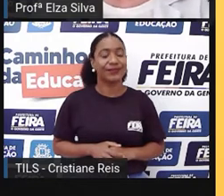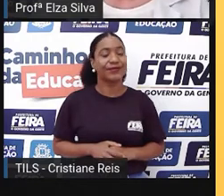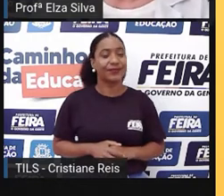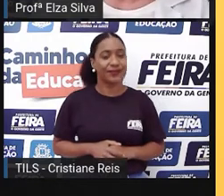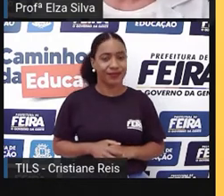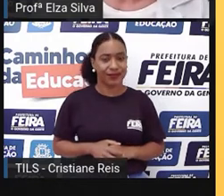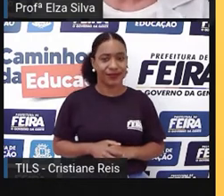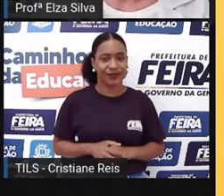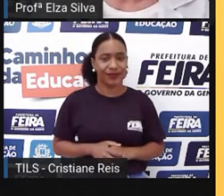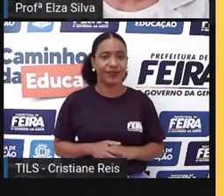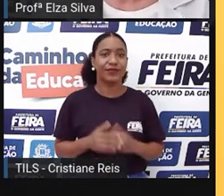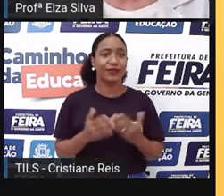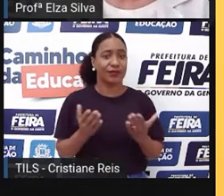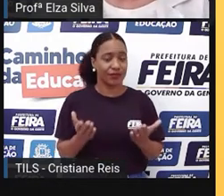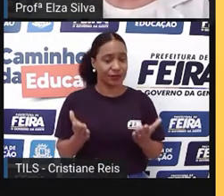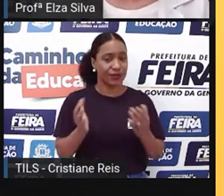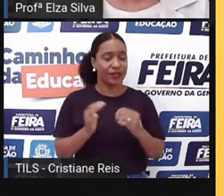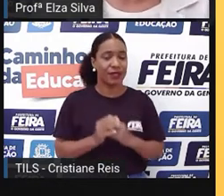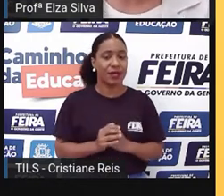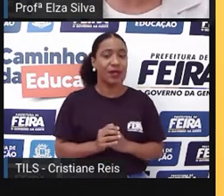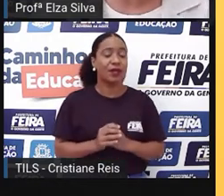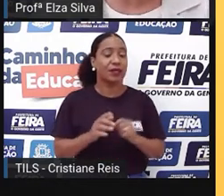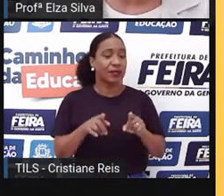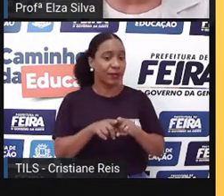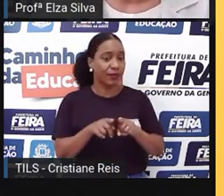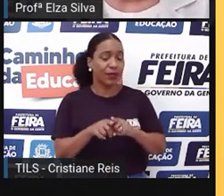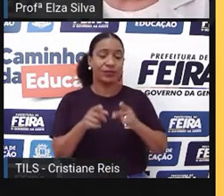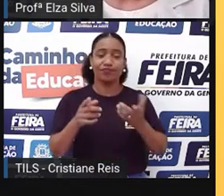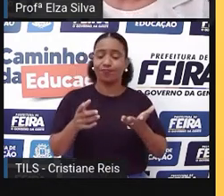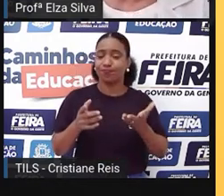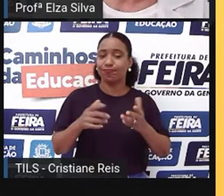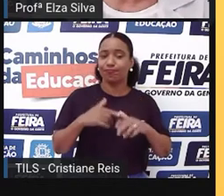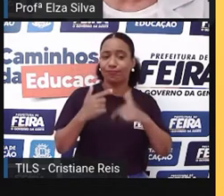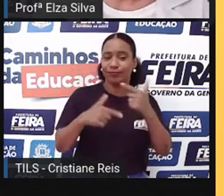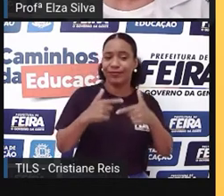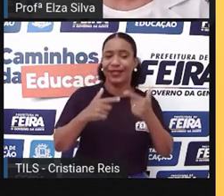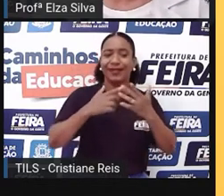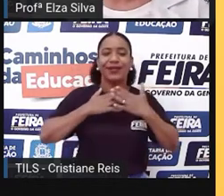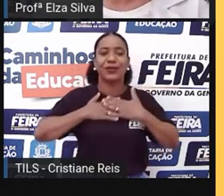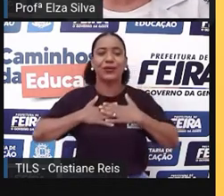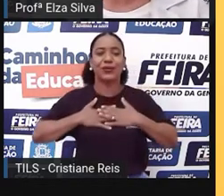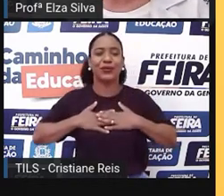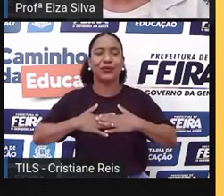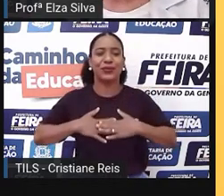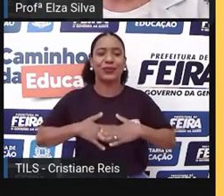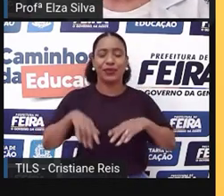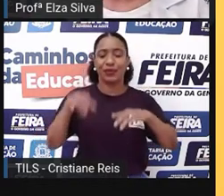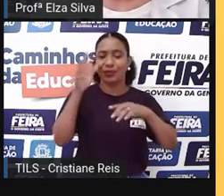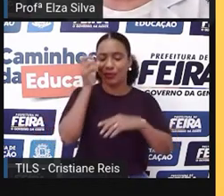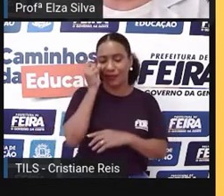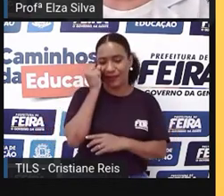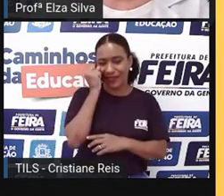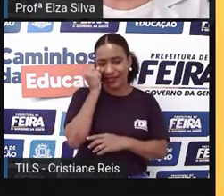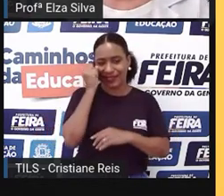Então, o leisure time também pode ser usado para relaxar, dormir, assistir TV,